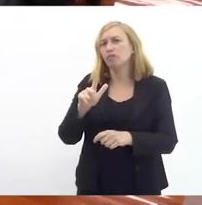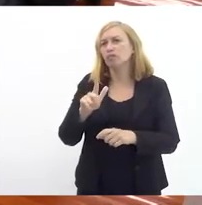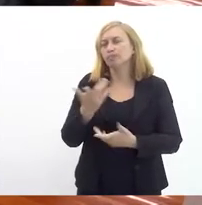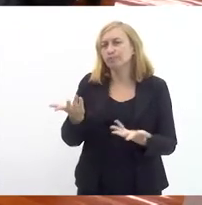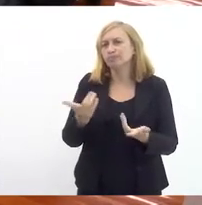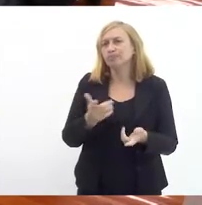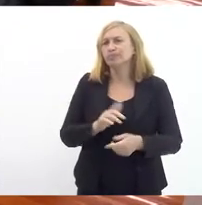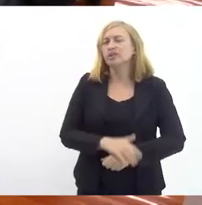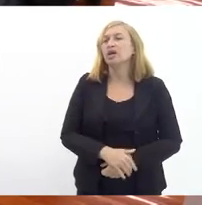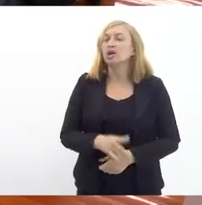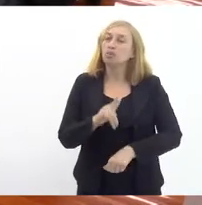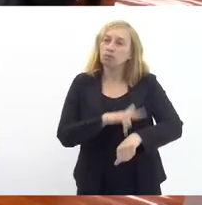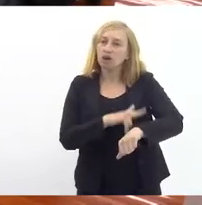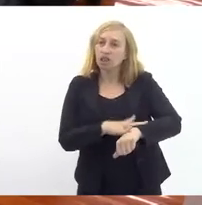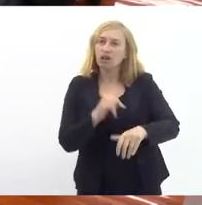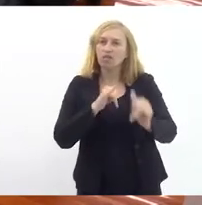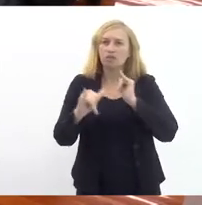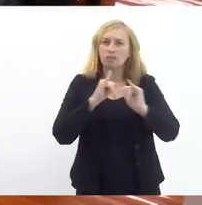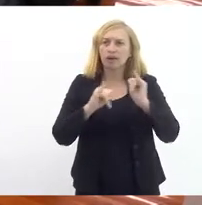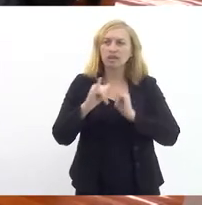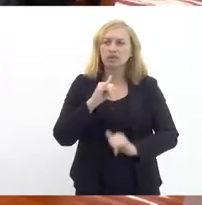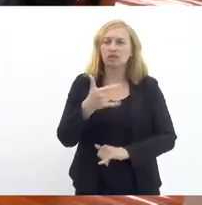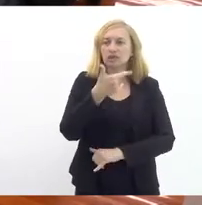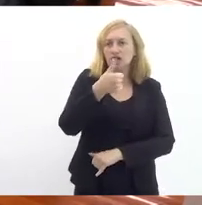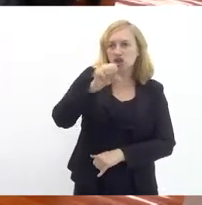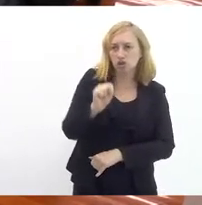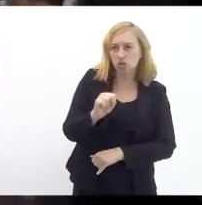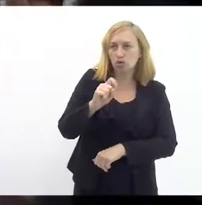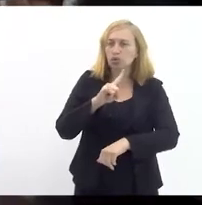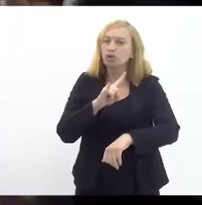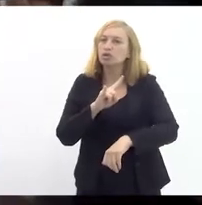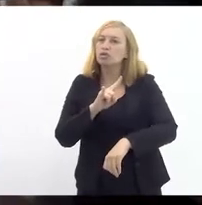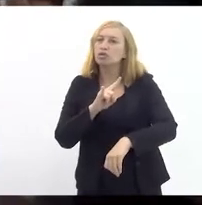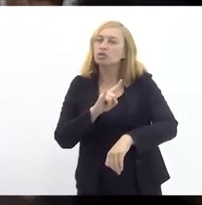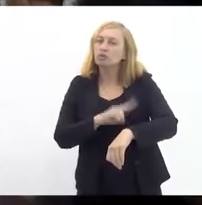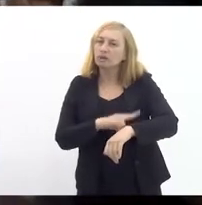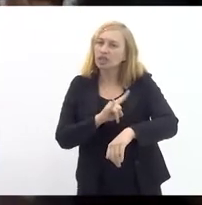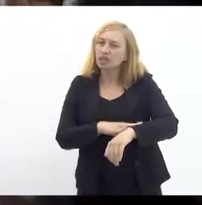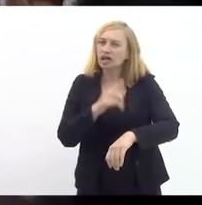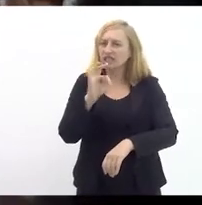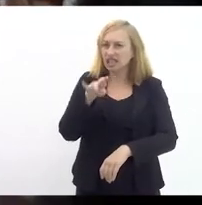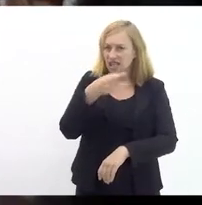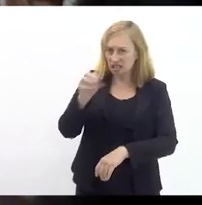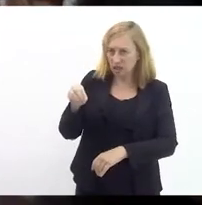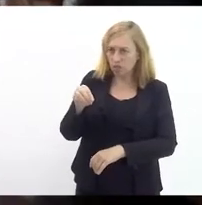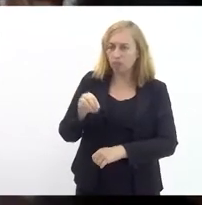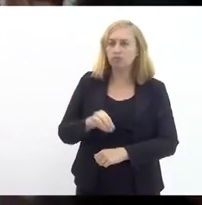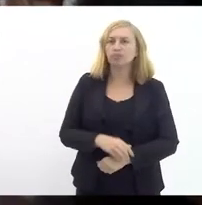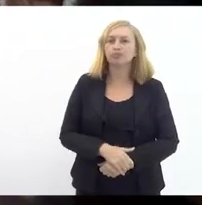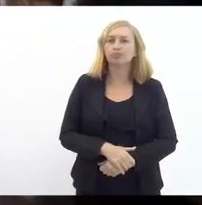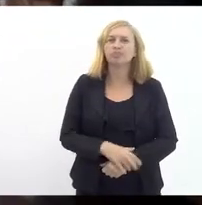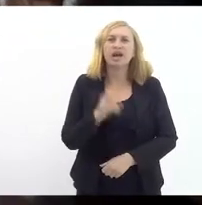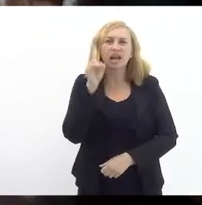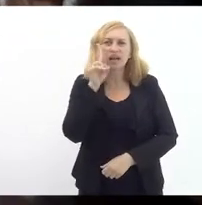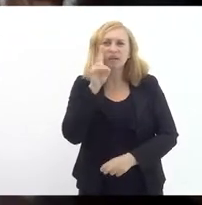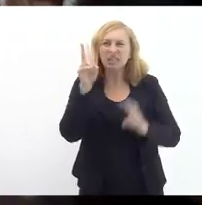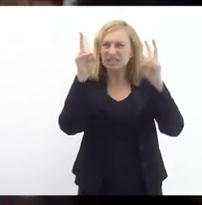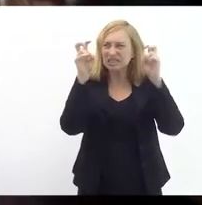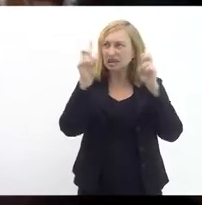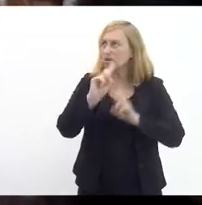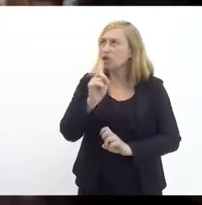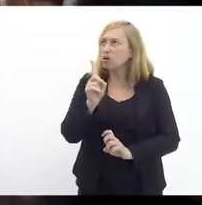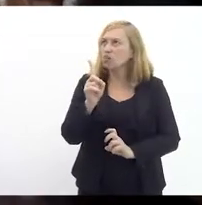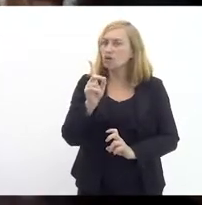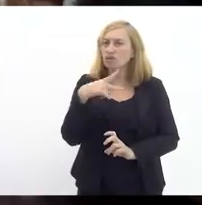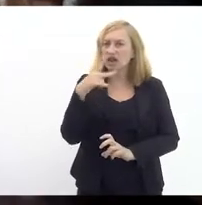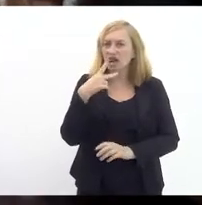Sobre banheiros, a gente tem informação, são 18 banheiros, ou 18 estações que contêm banheiros. Lembrando que esse tema não é um tema que foi